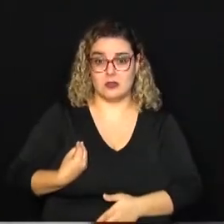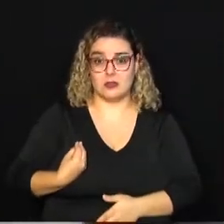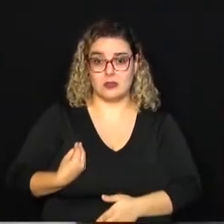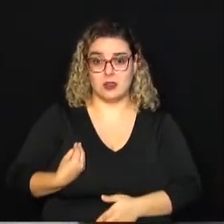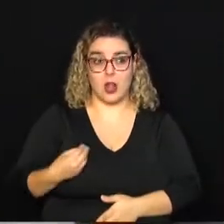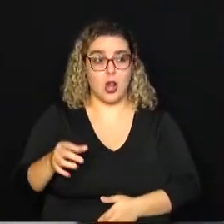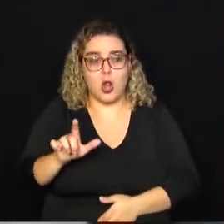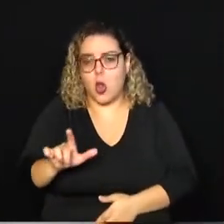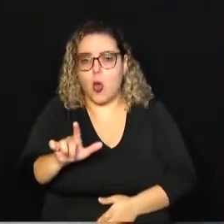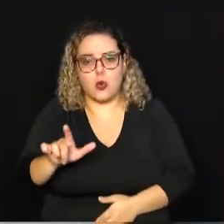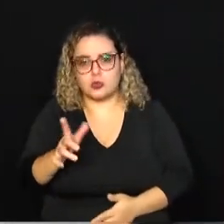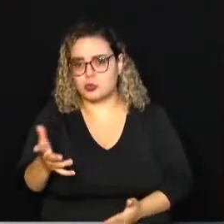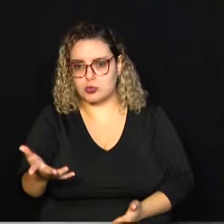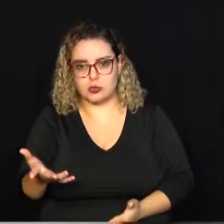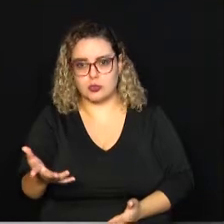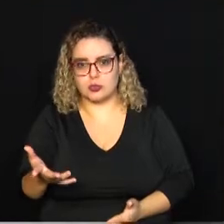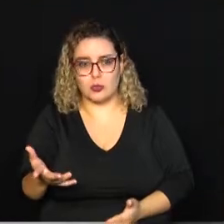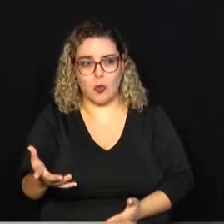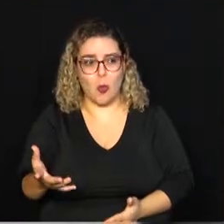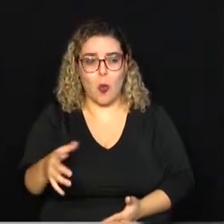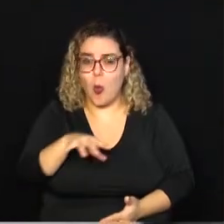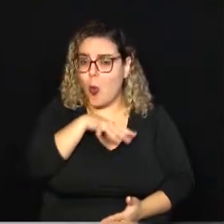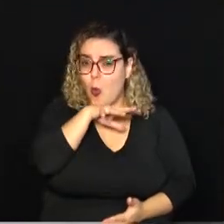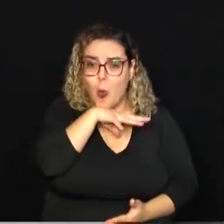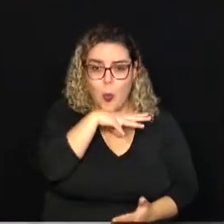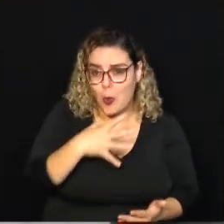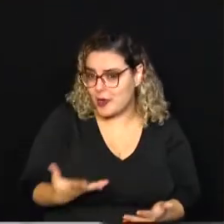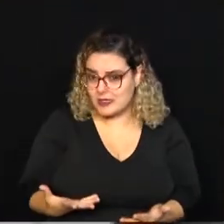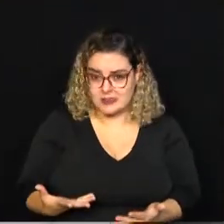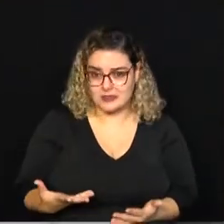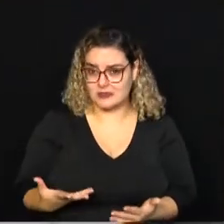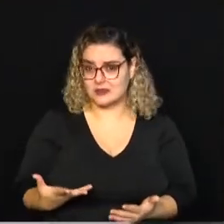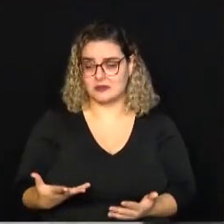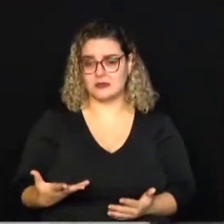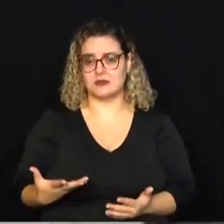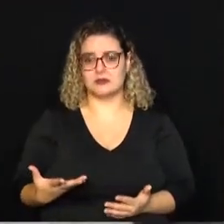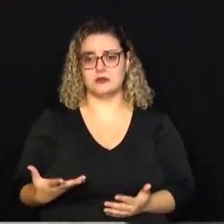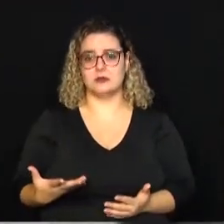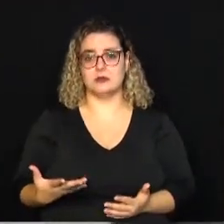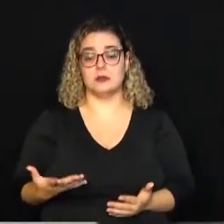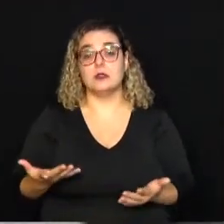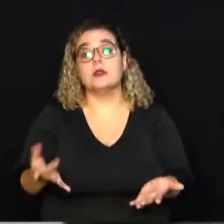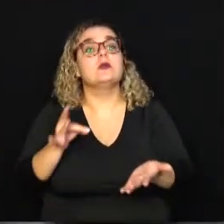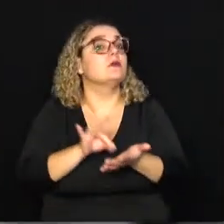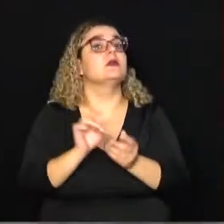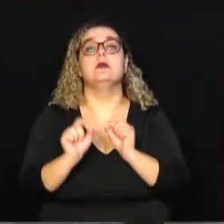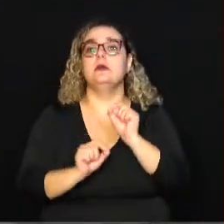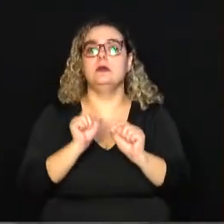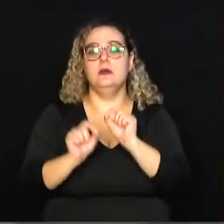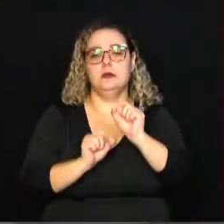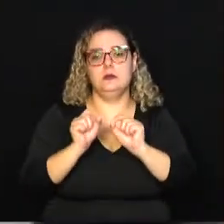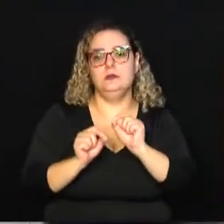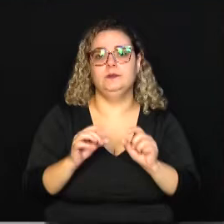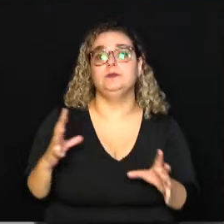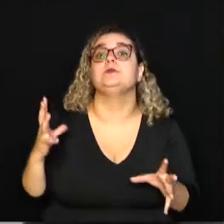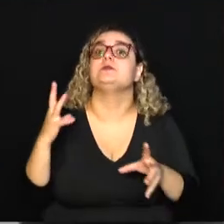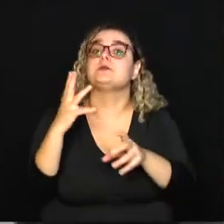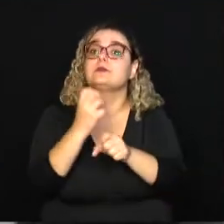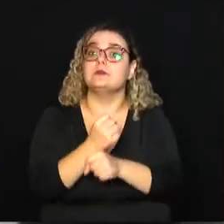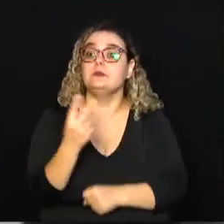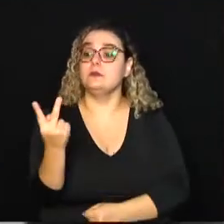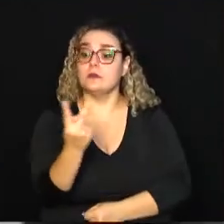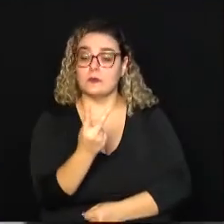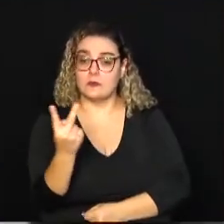absolutamente dramática, né? E o fato, então, é que a somatória desses dois